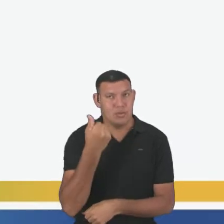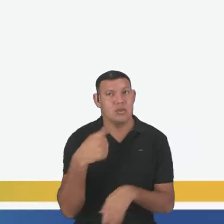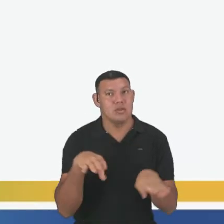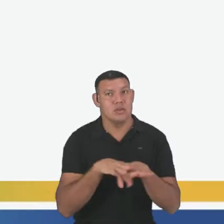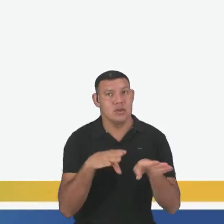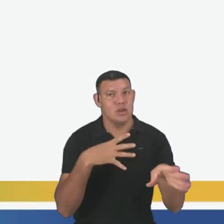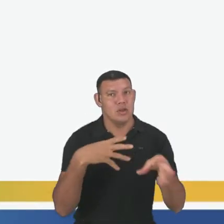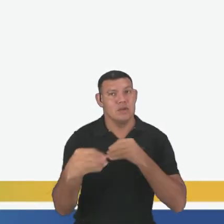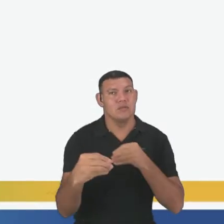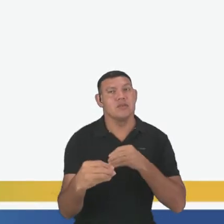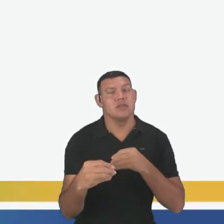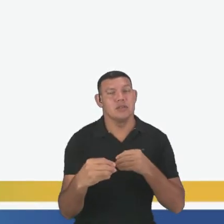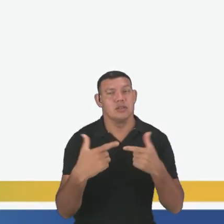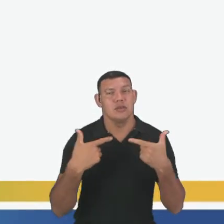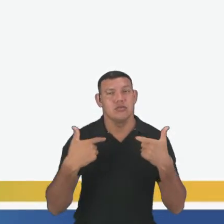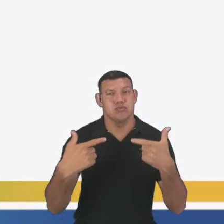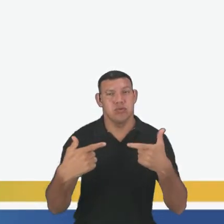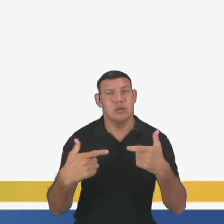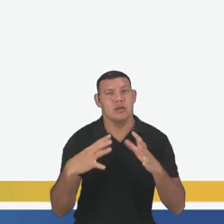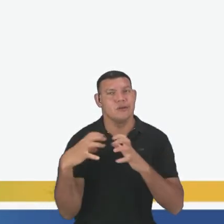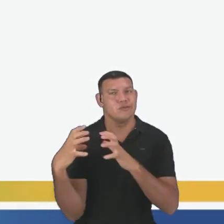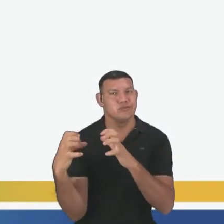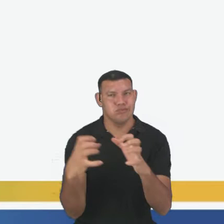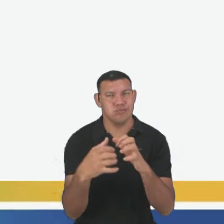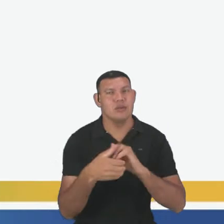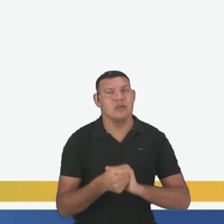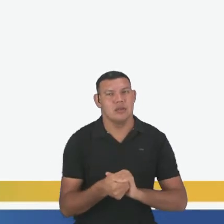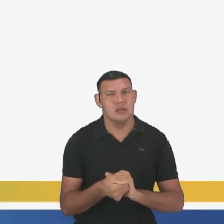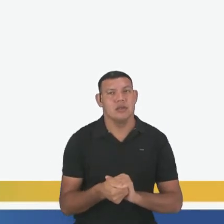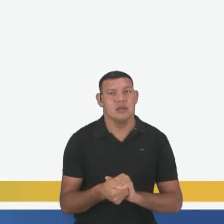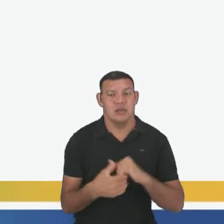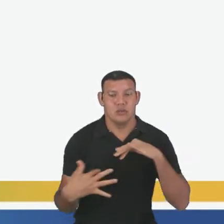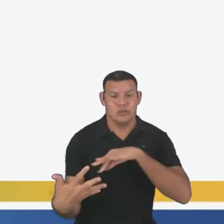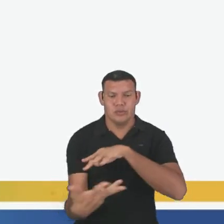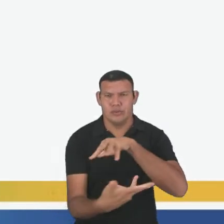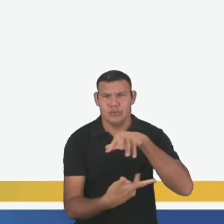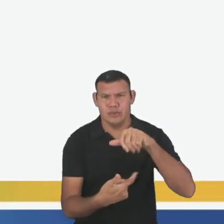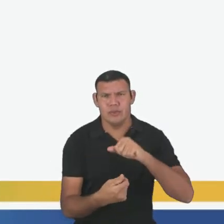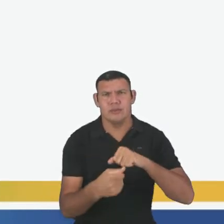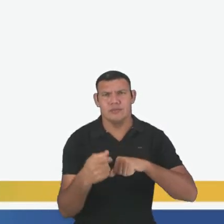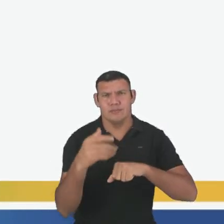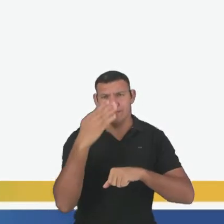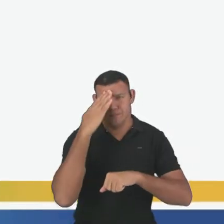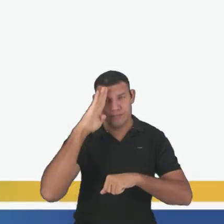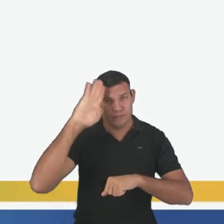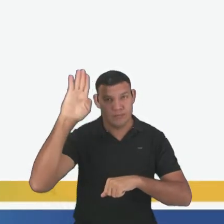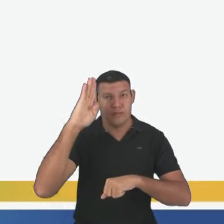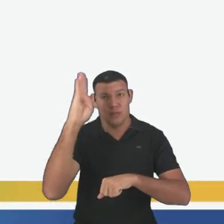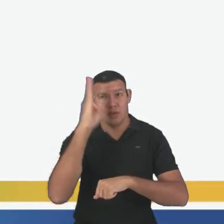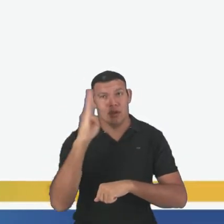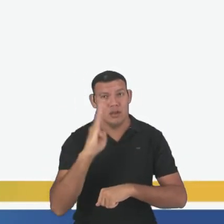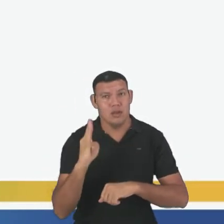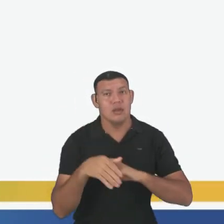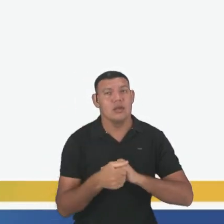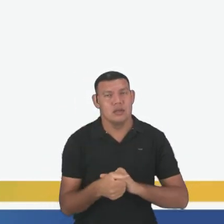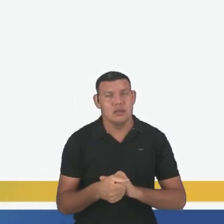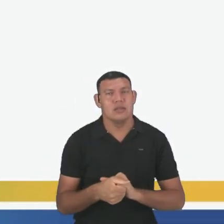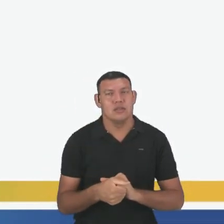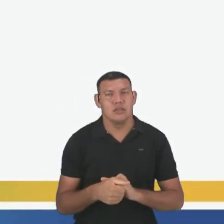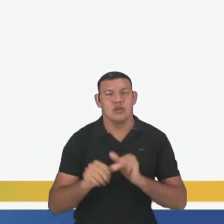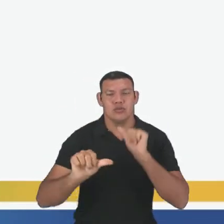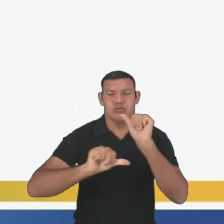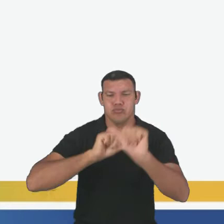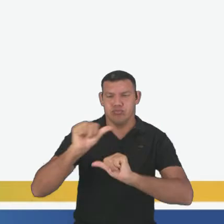conflitos. Então, em todos os casos que você vai ver no mundo, inclusive no Brasil, sempre as pessoas estão saindo de um lugar,